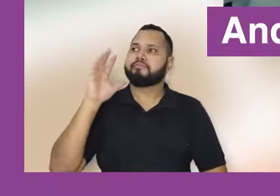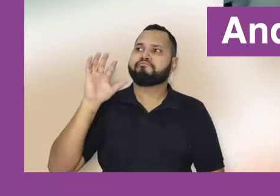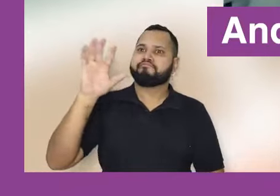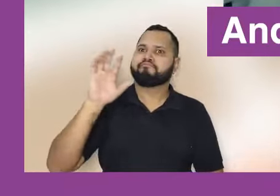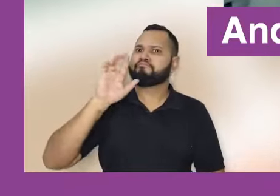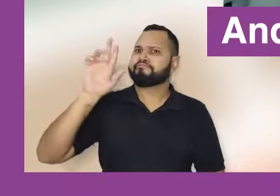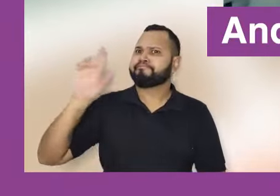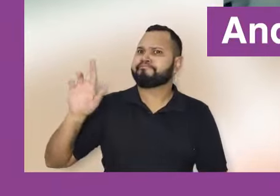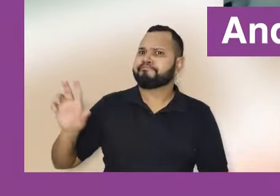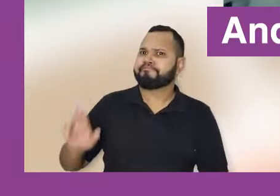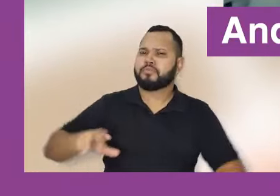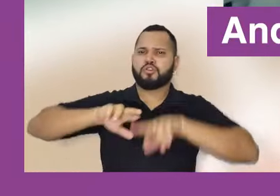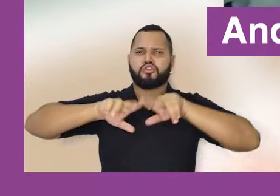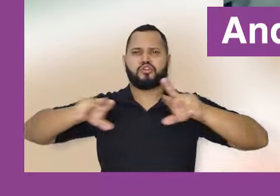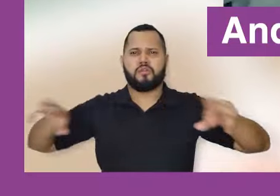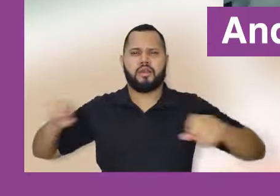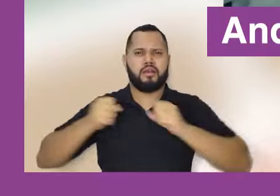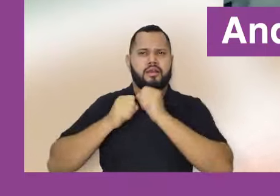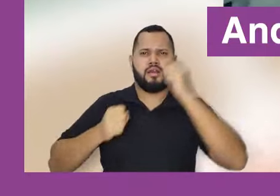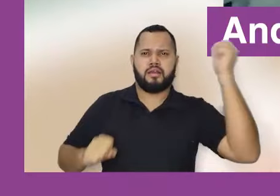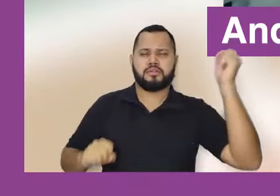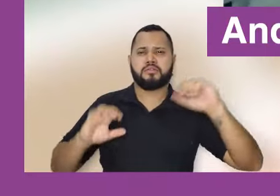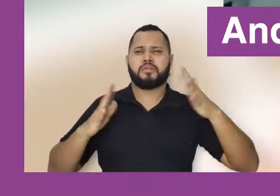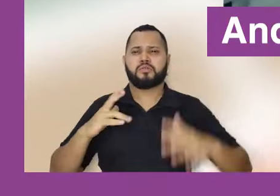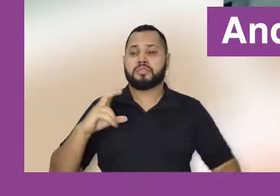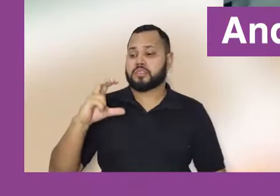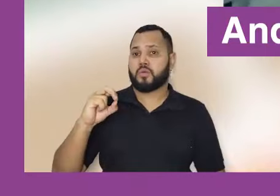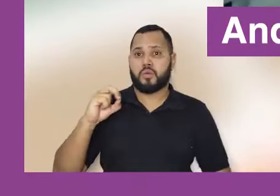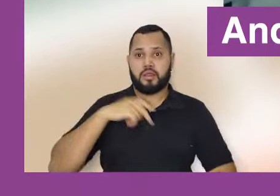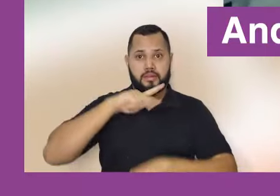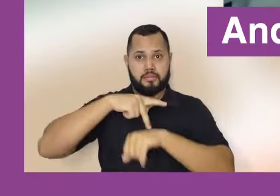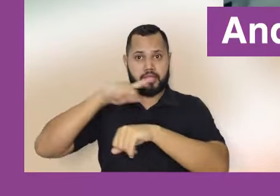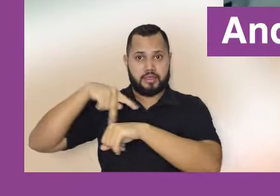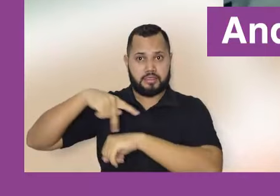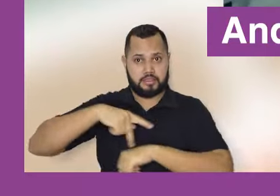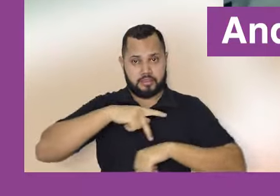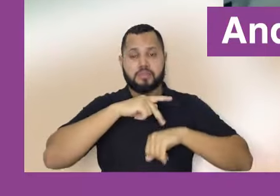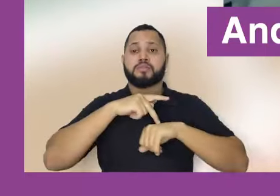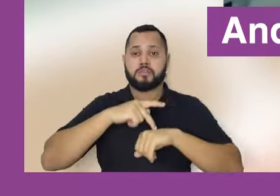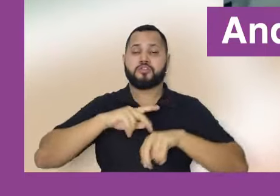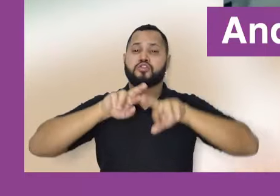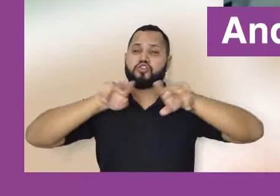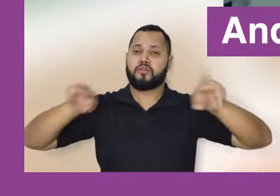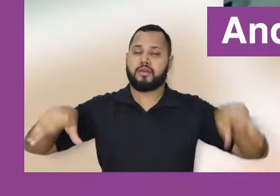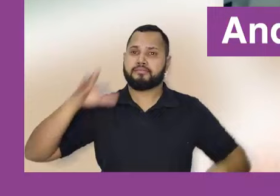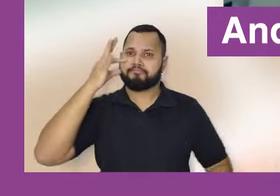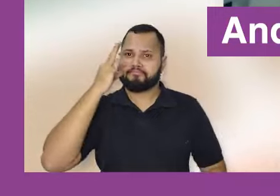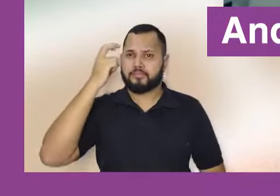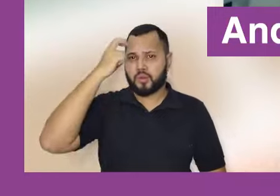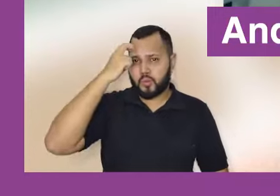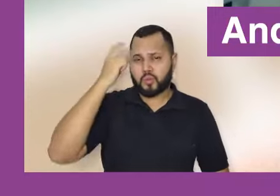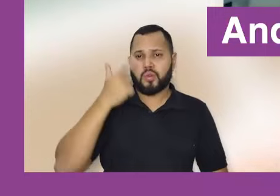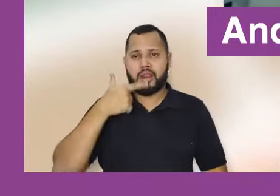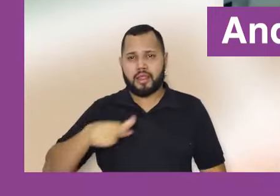bastante grande diversas somos quase 50 países então é a diversidade na prática de